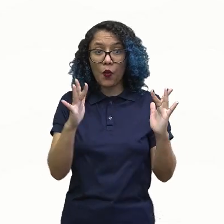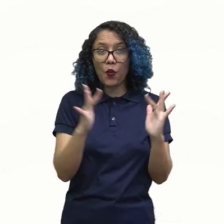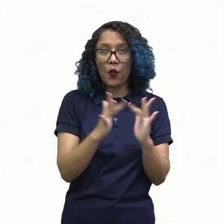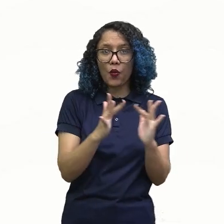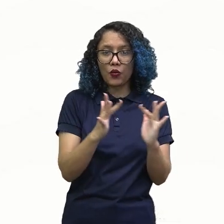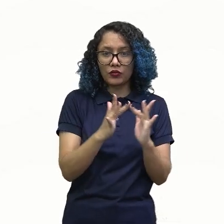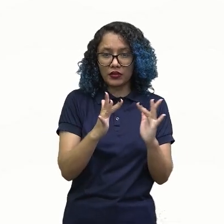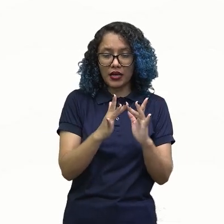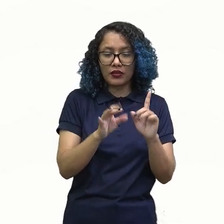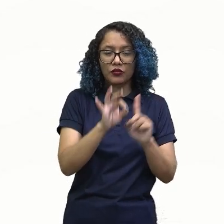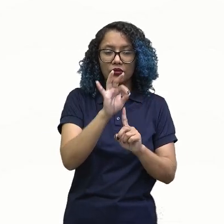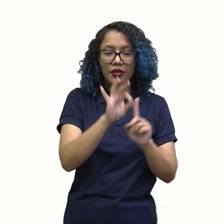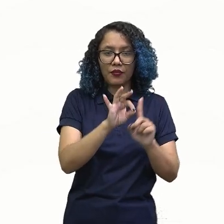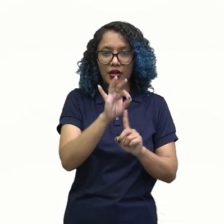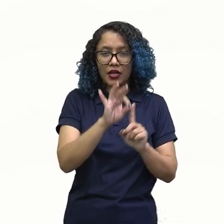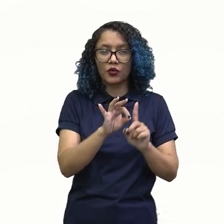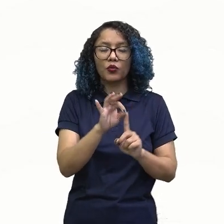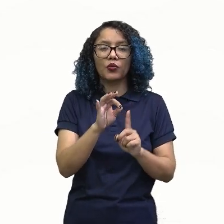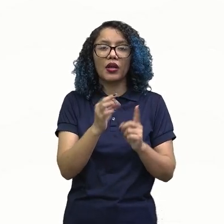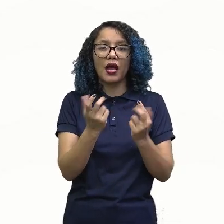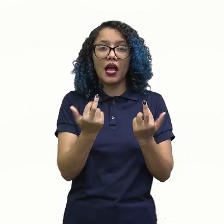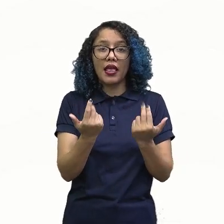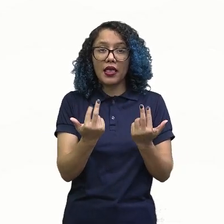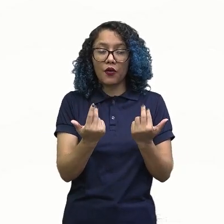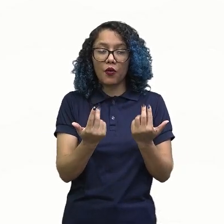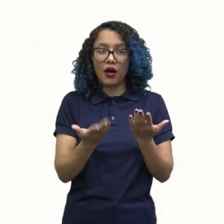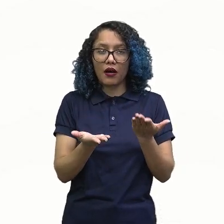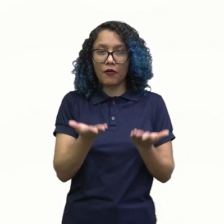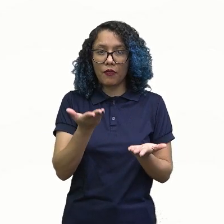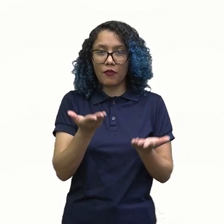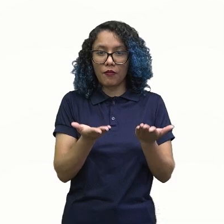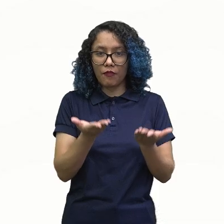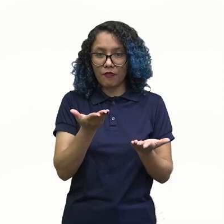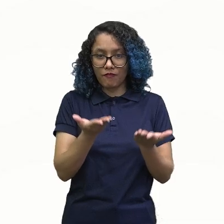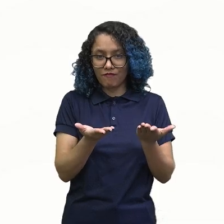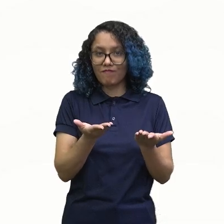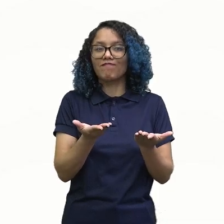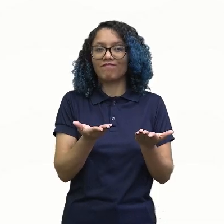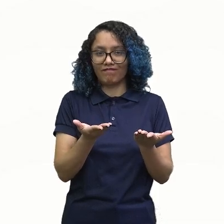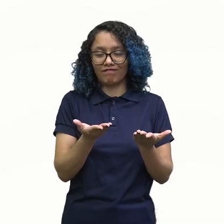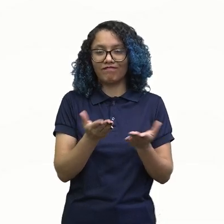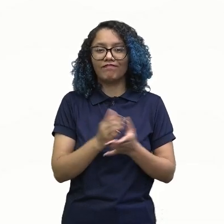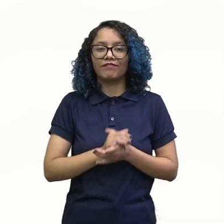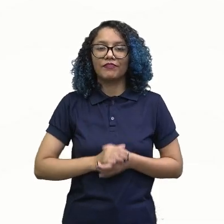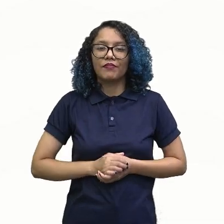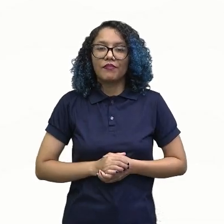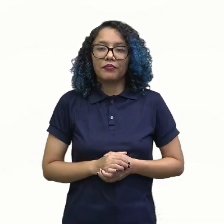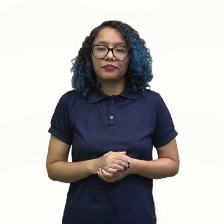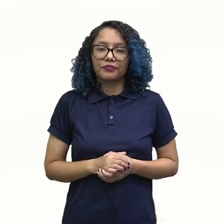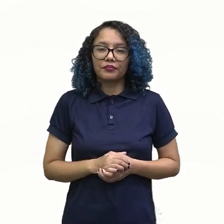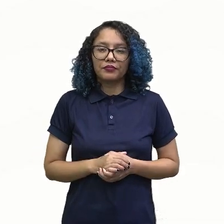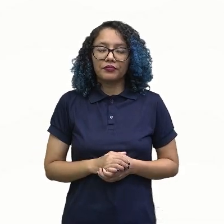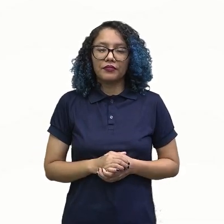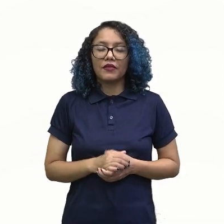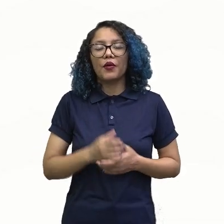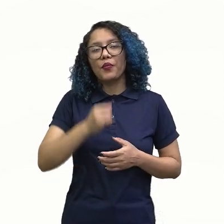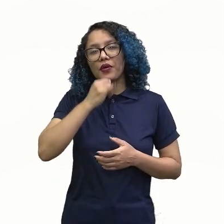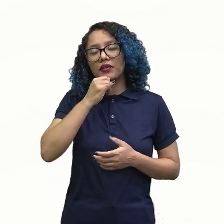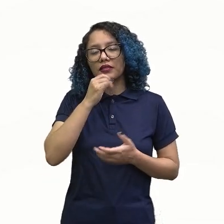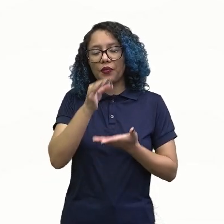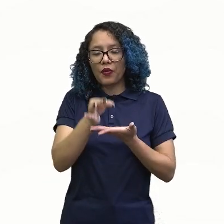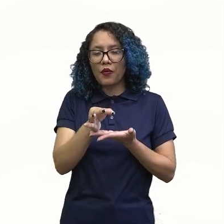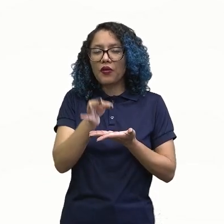mesma temperatura, ou seja, possuem o mesmo estado térmico. Então, quem nunca tomou um